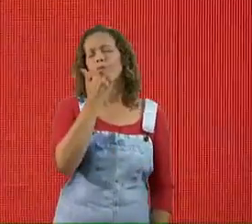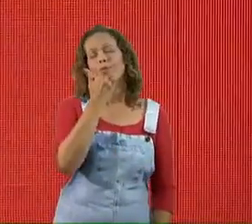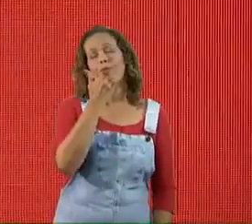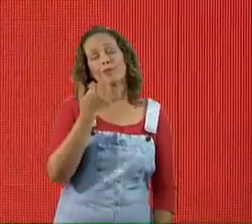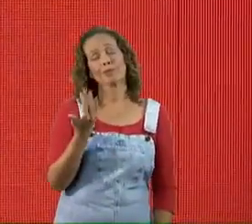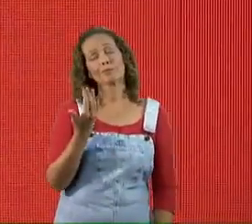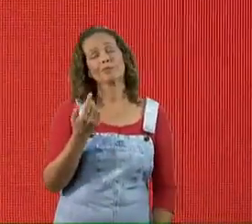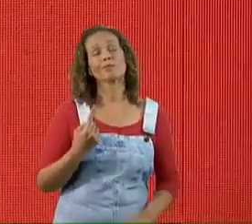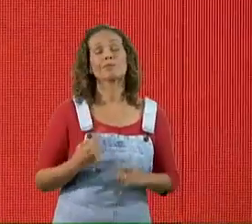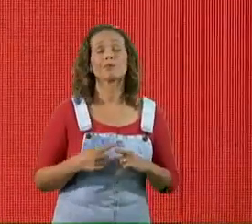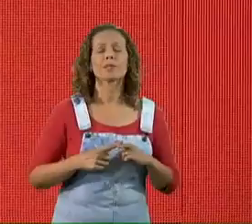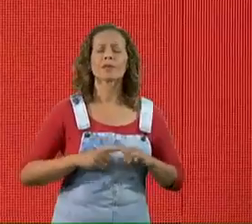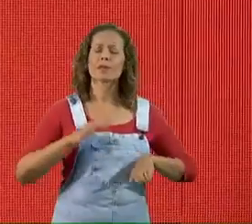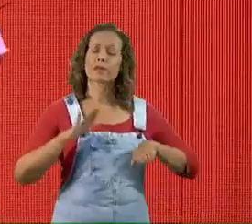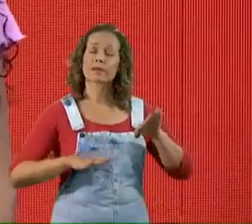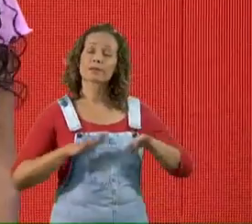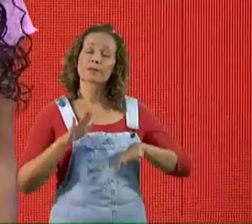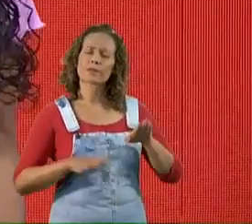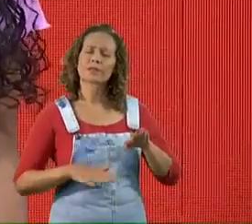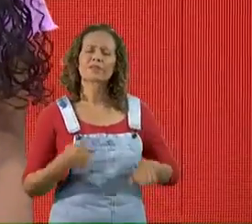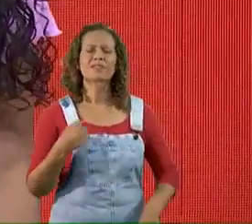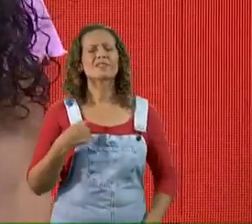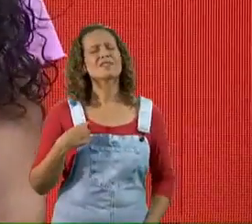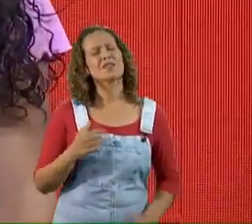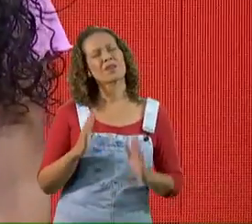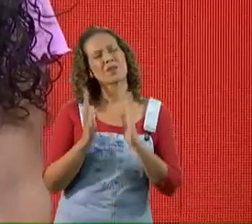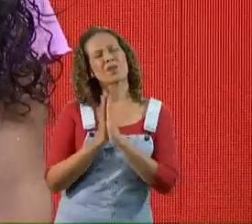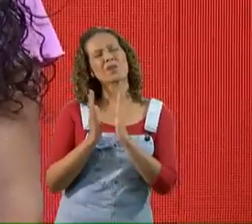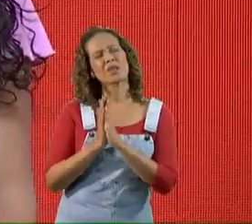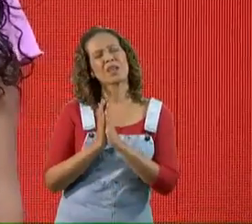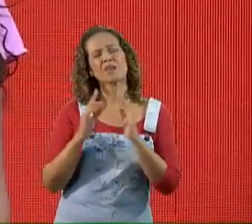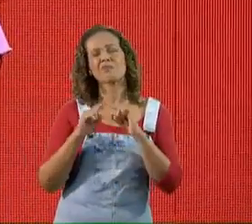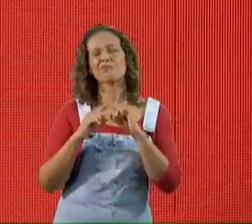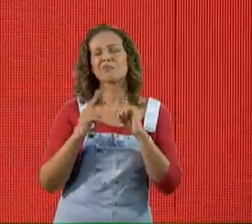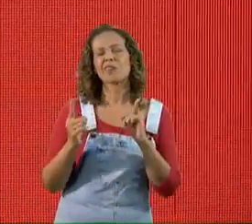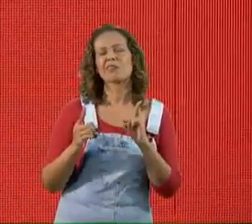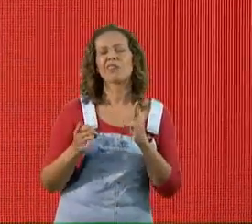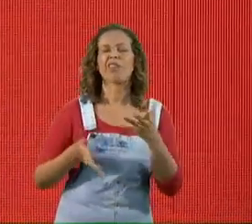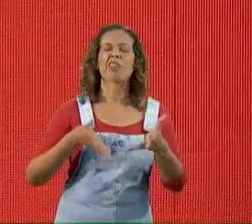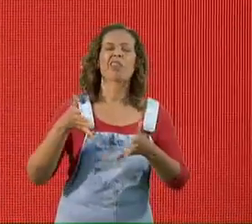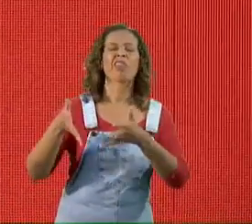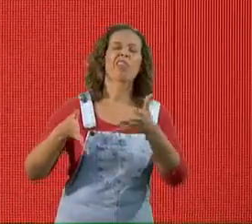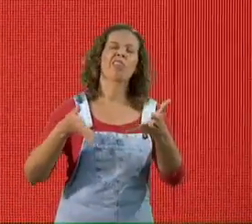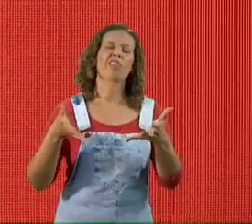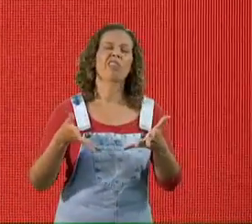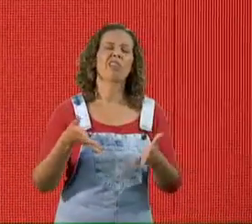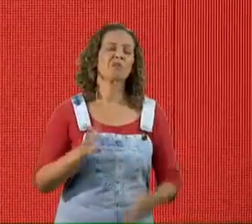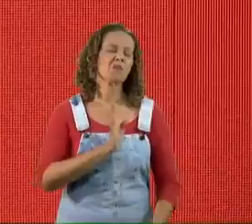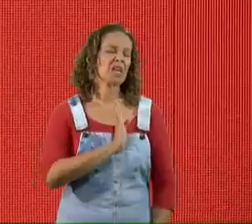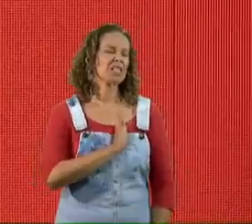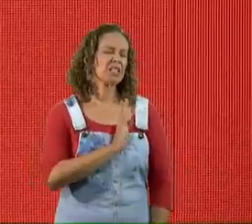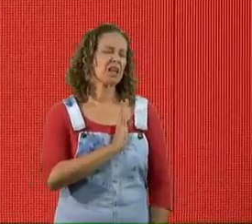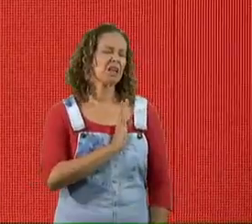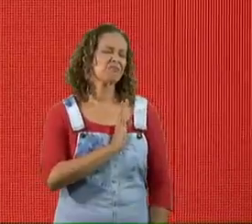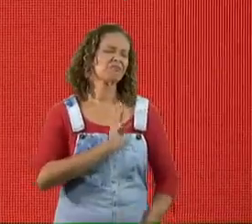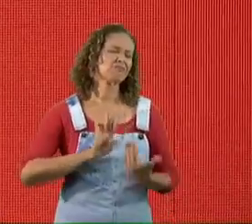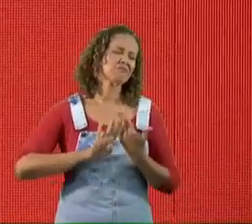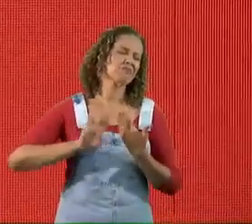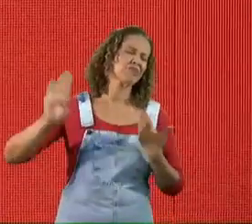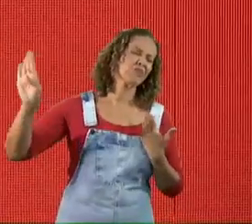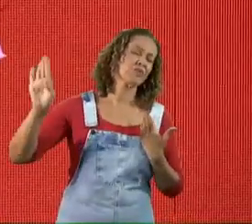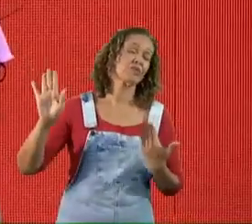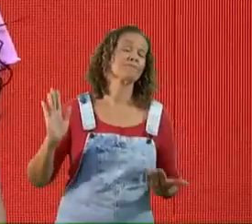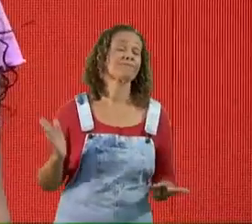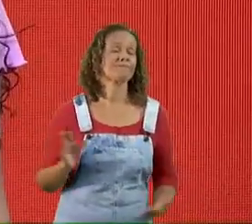vezes que eu orei, mas só falei, não foi do coração. Em nome de Jesus, eu quero te